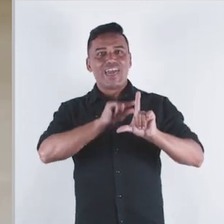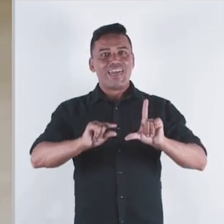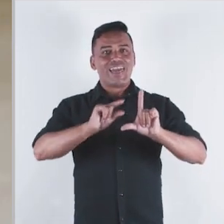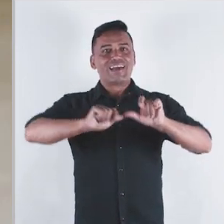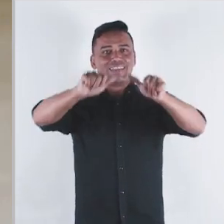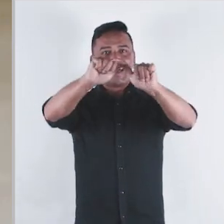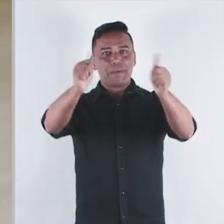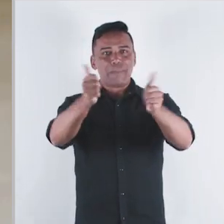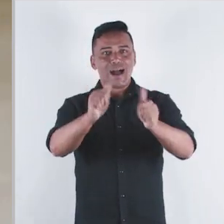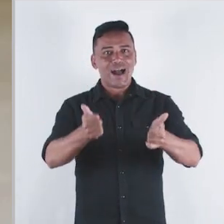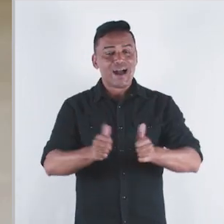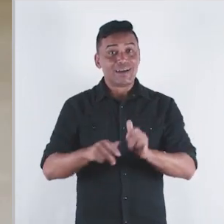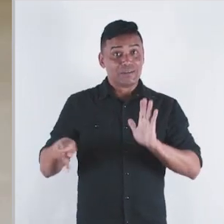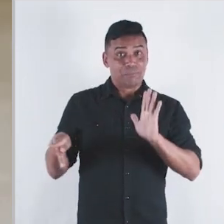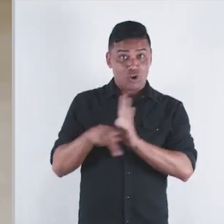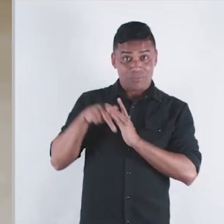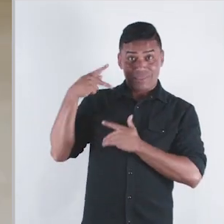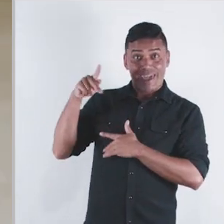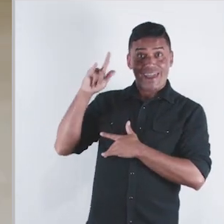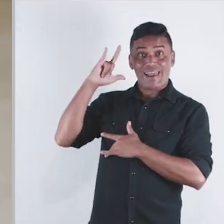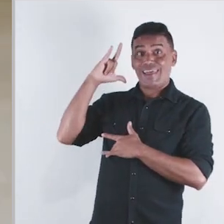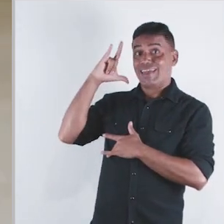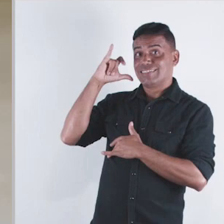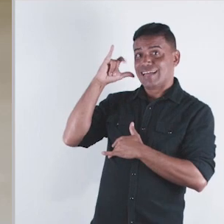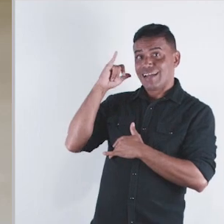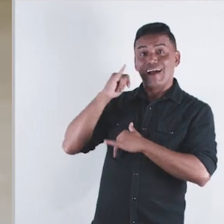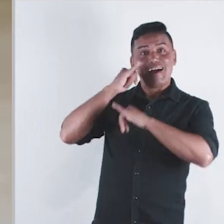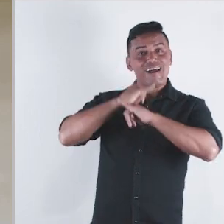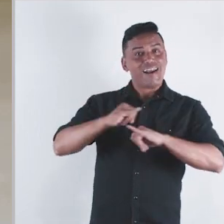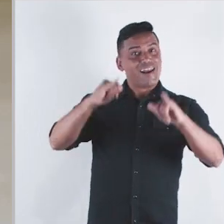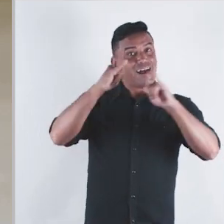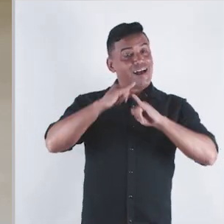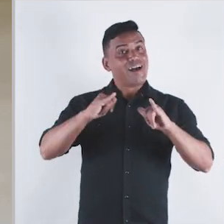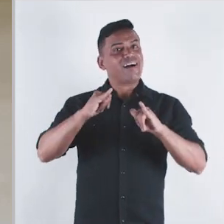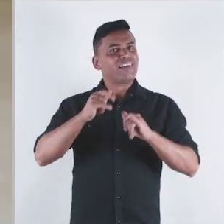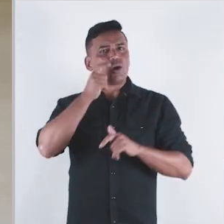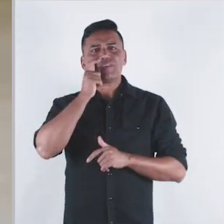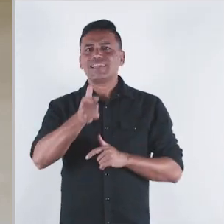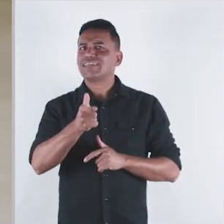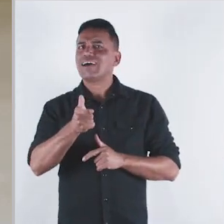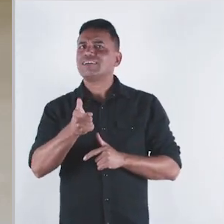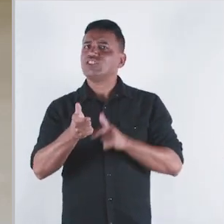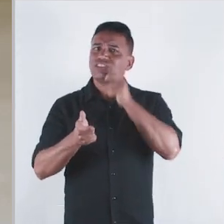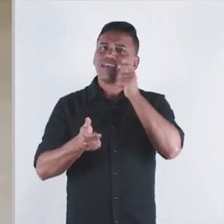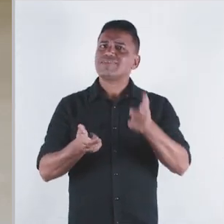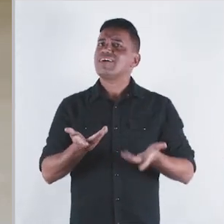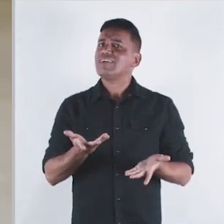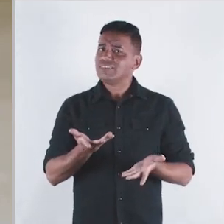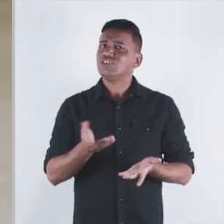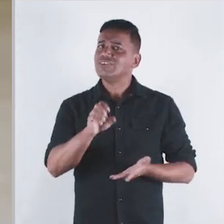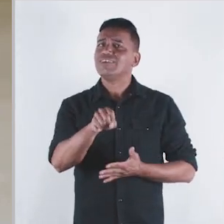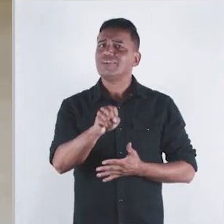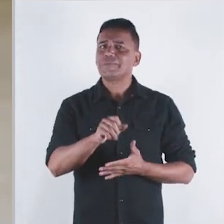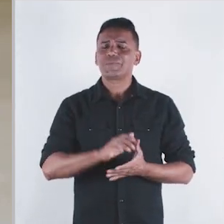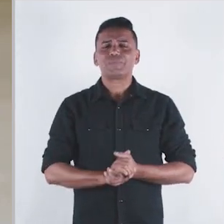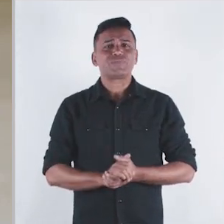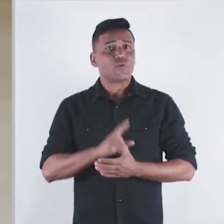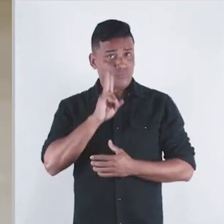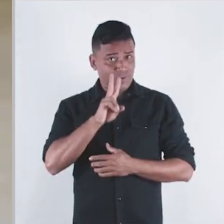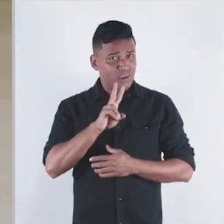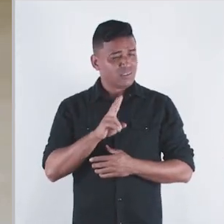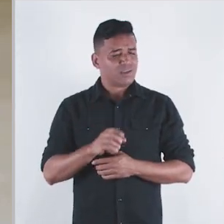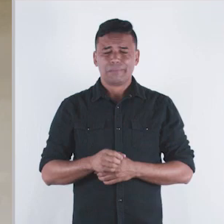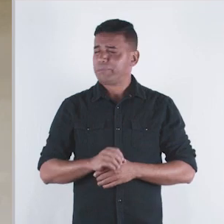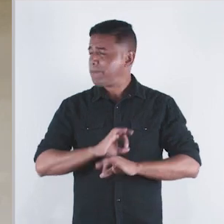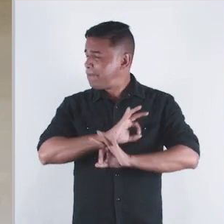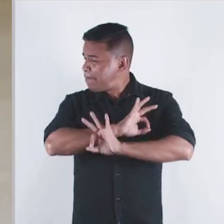do Instagram como um recurso narrativo. Isso tudo é muito interessante. Agora, veja que coisa incrível. O que eu